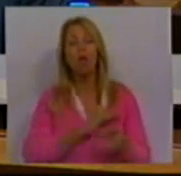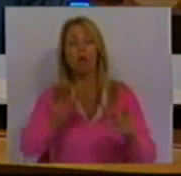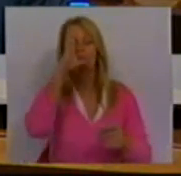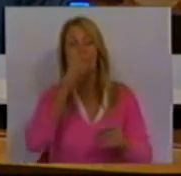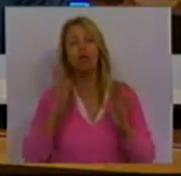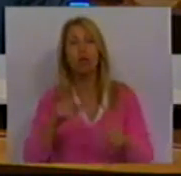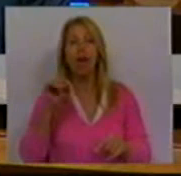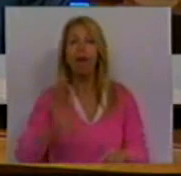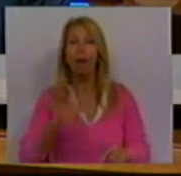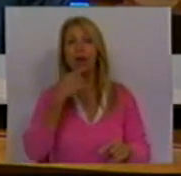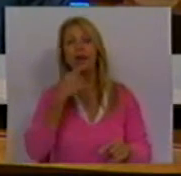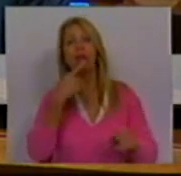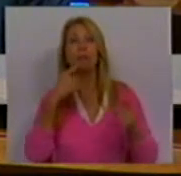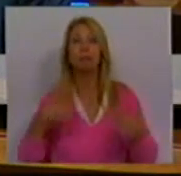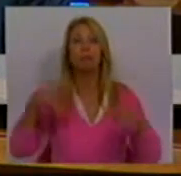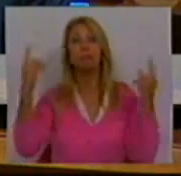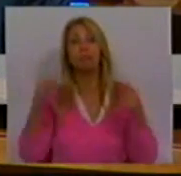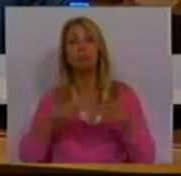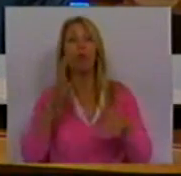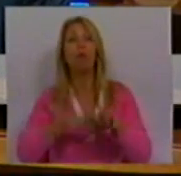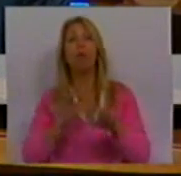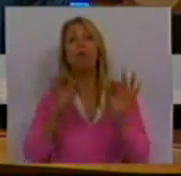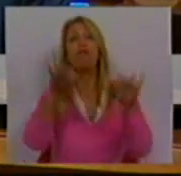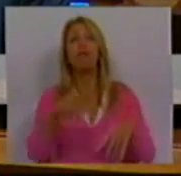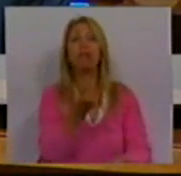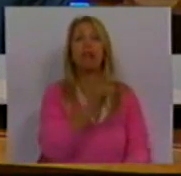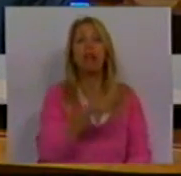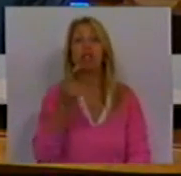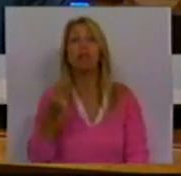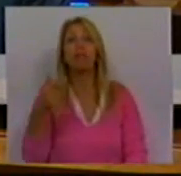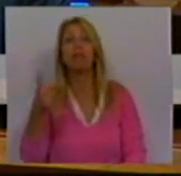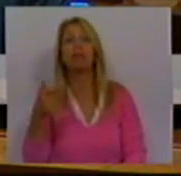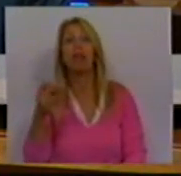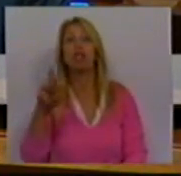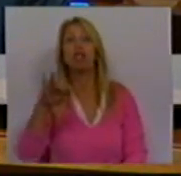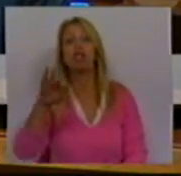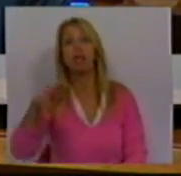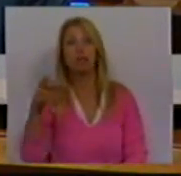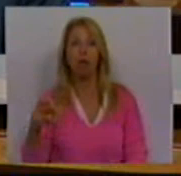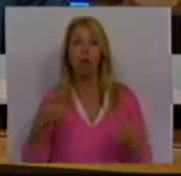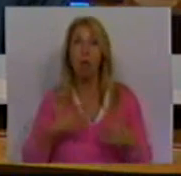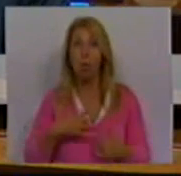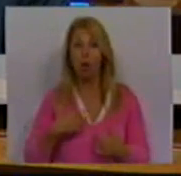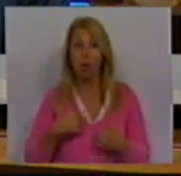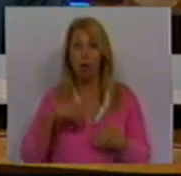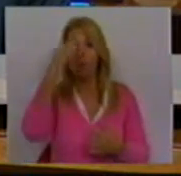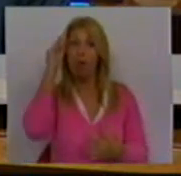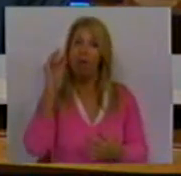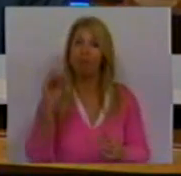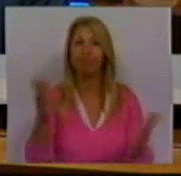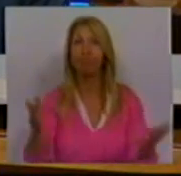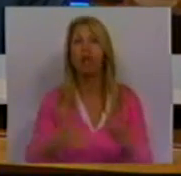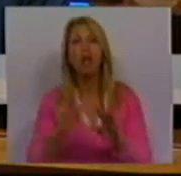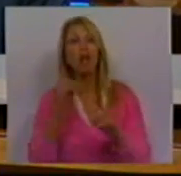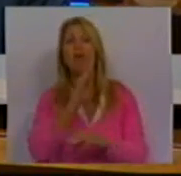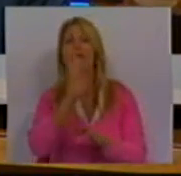fez gala da eliminação das taxas e taxinhas, e, portanto, aquilo que eu lhe sugeria é que não introduzisse nem